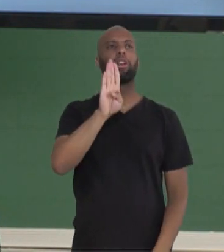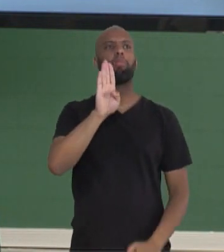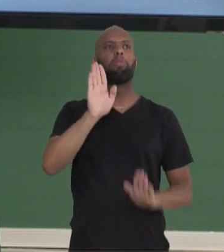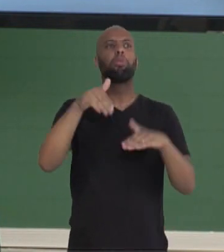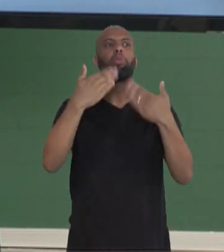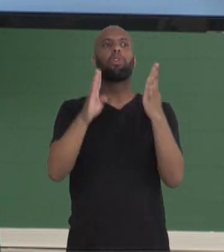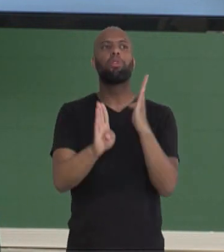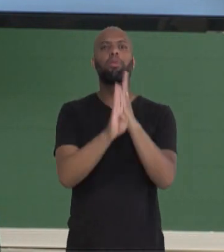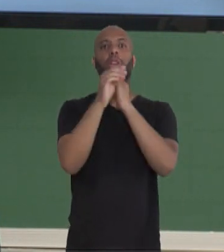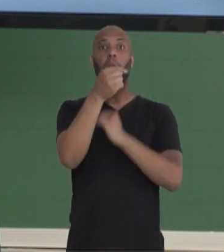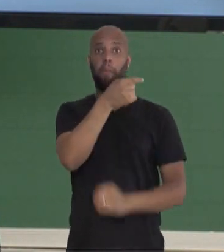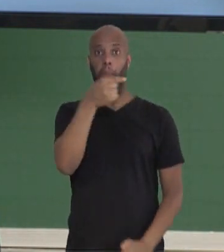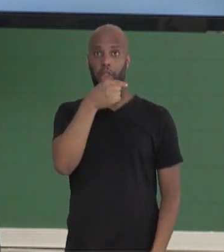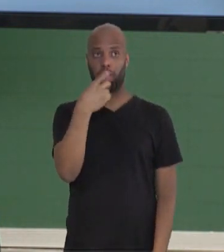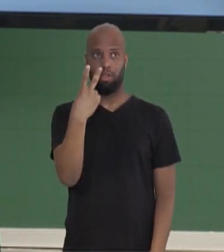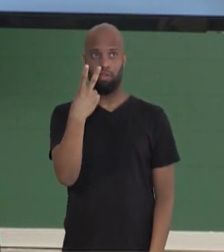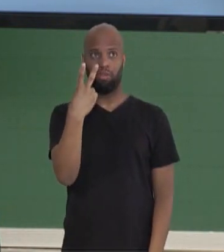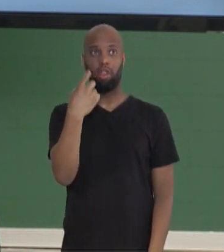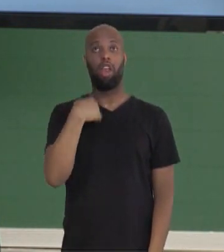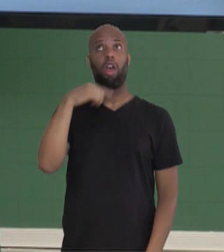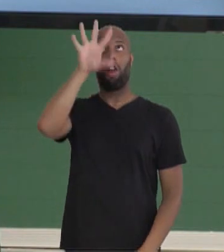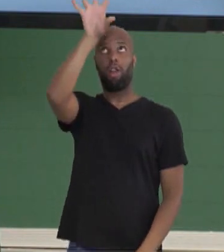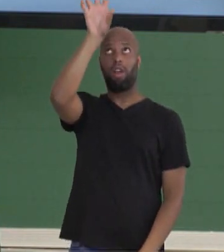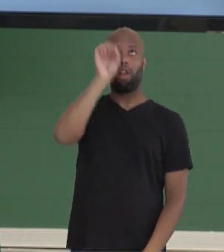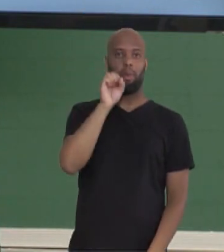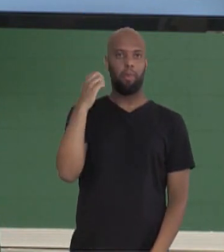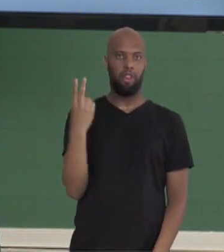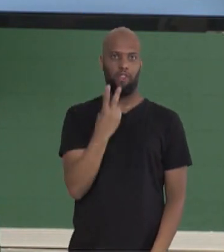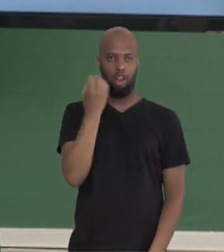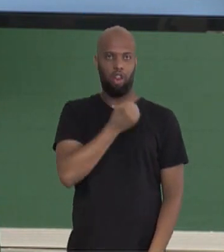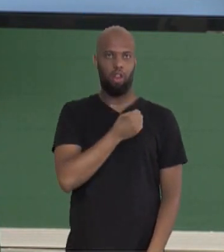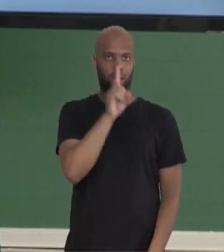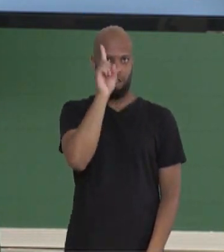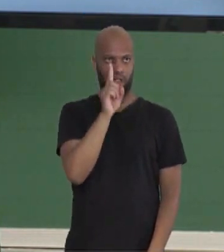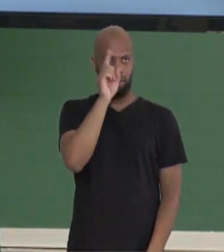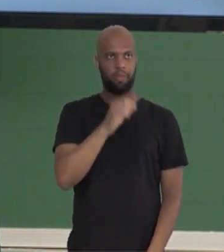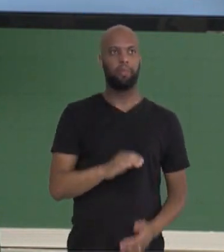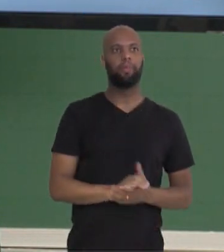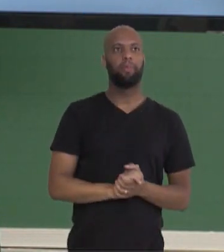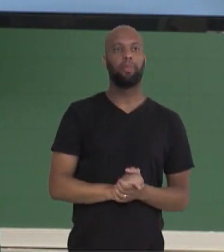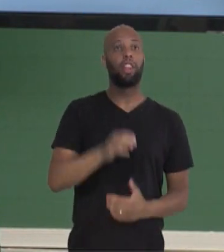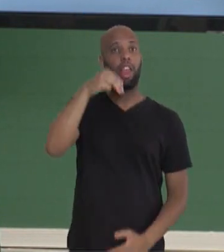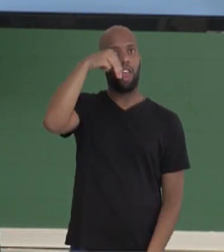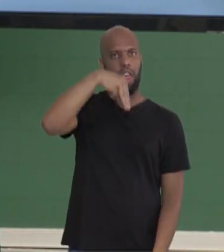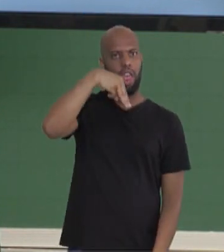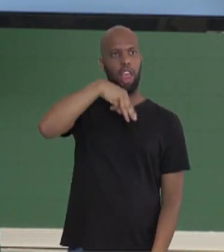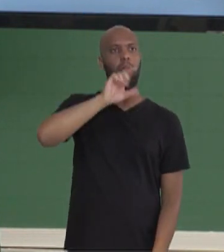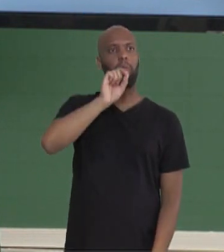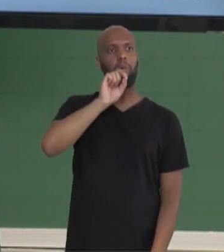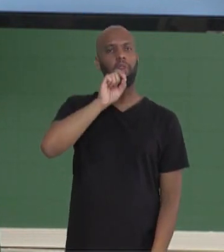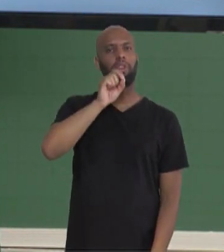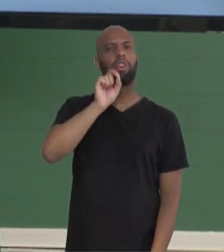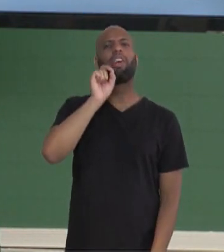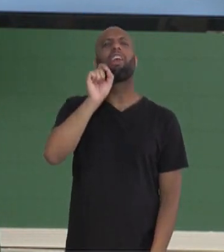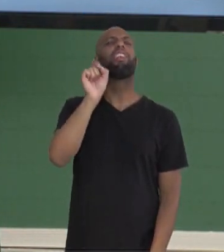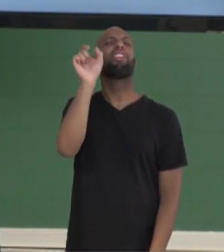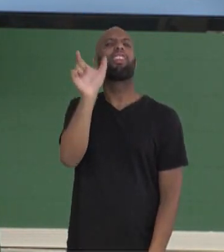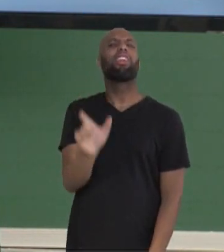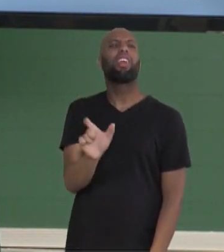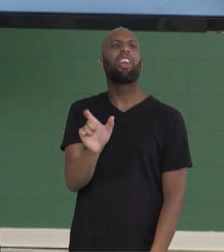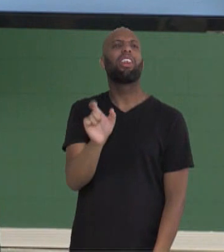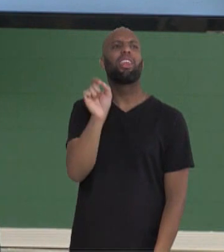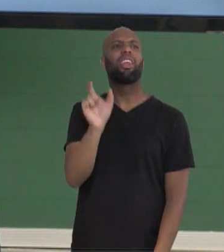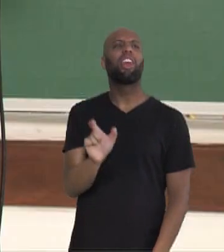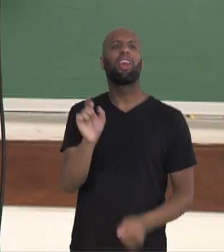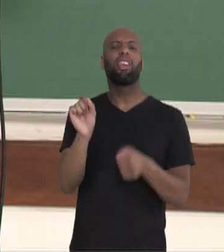termo B? Menos 2. Só estou tirando os valores dentro da função. O M aqui vai estar representado por quem? Quem que está multiplicando o